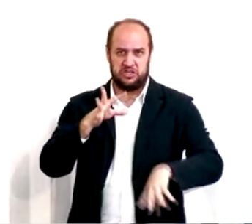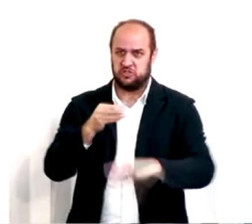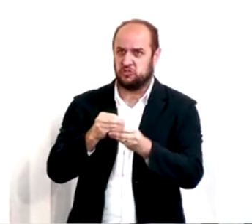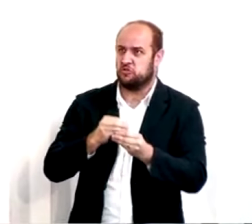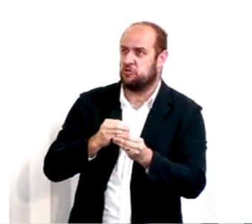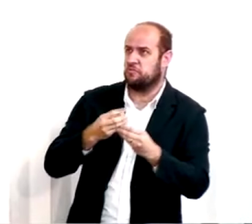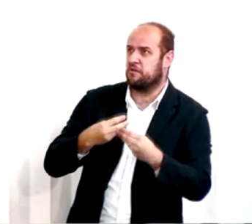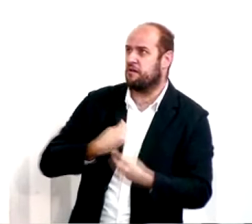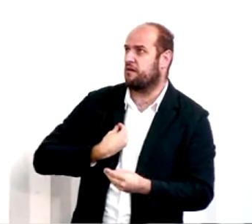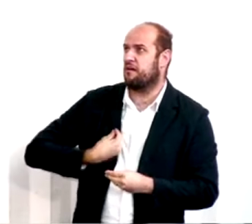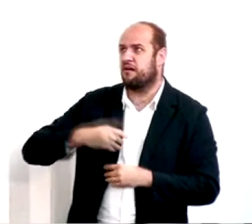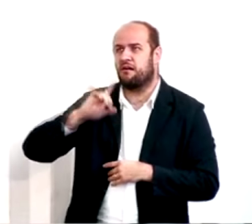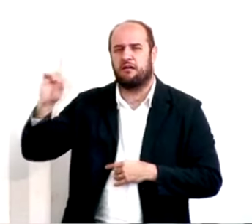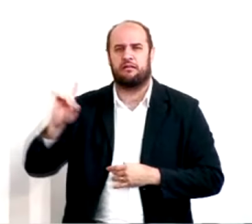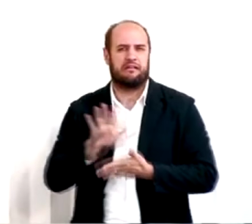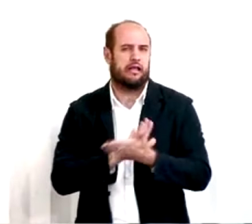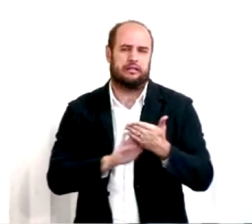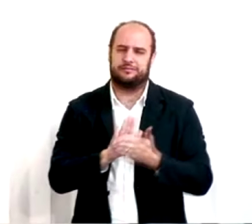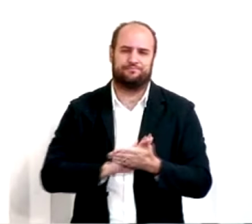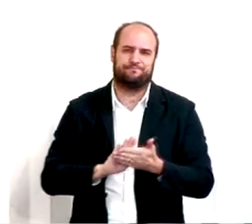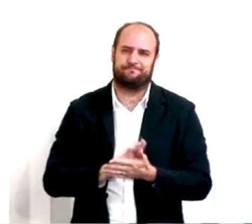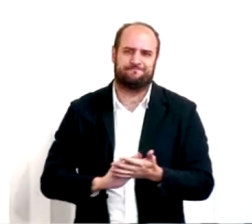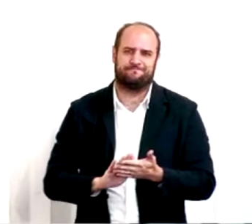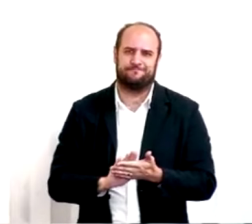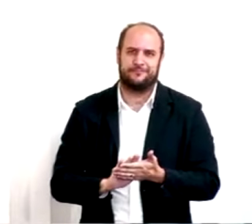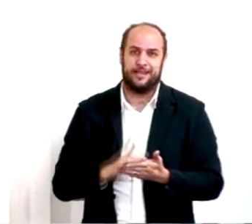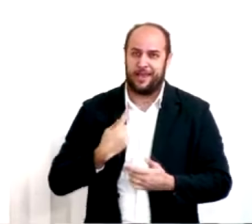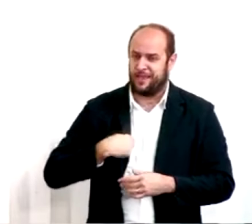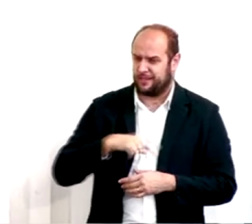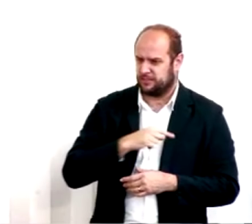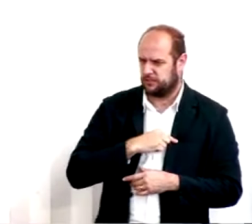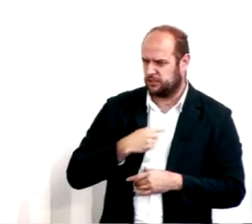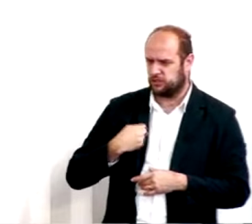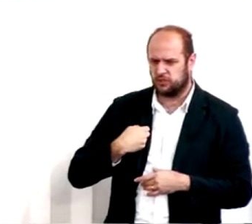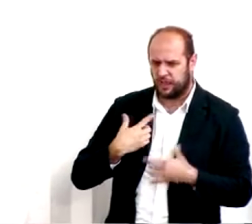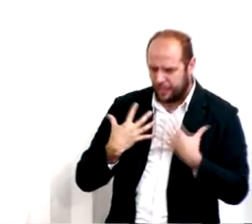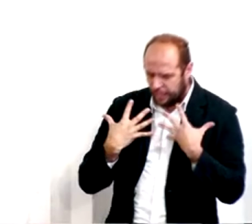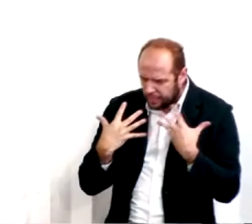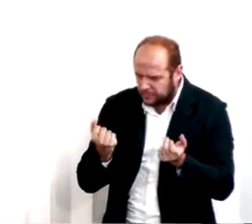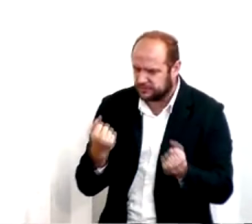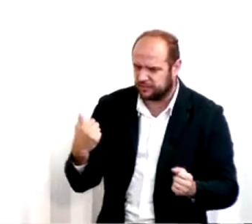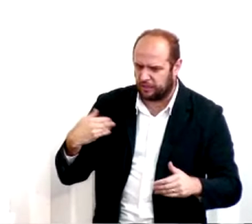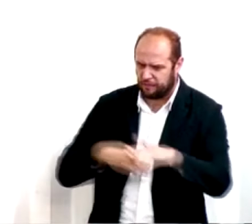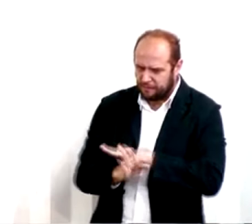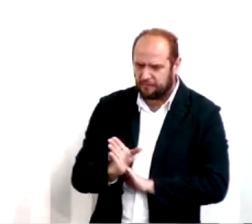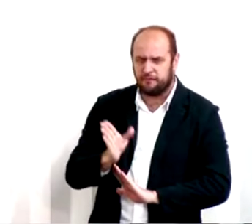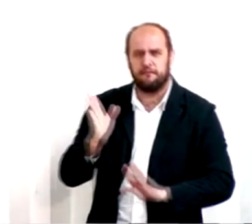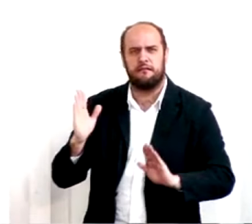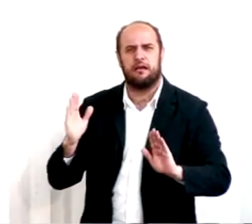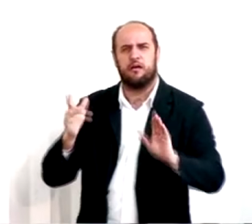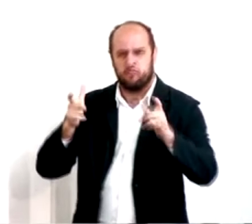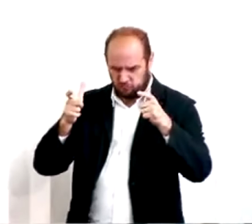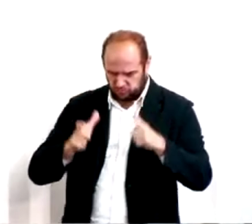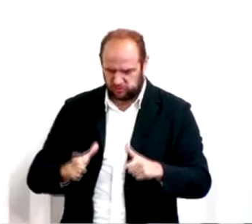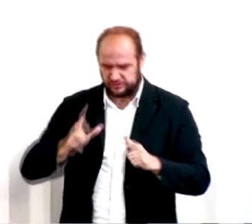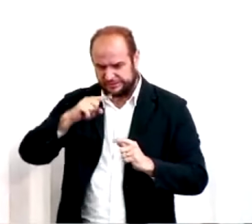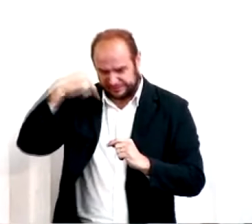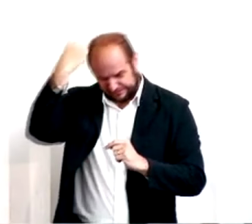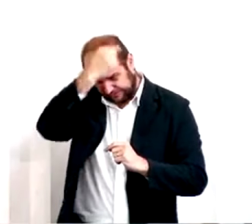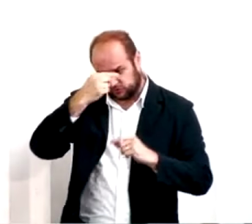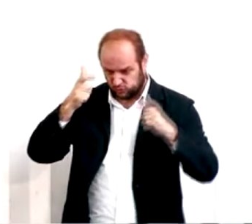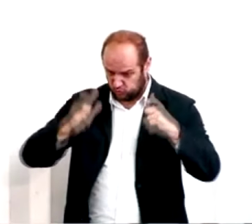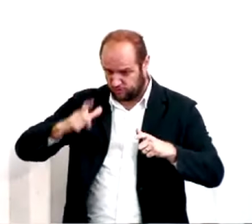pela misericórdia de Cristo e então quando a passo para dentro de uma instituição Santa um